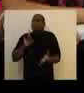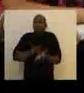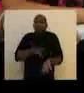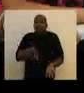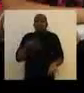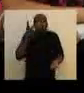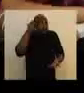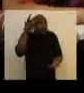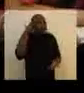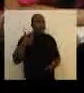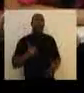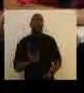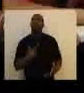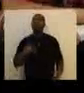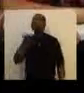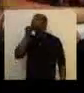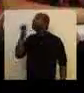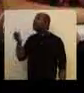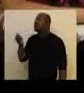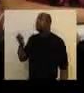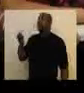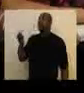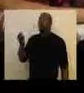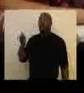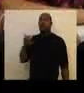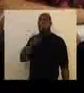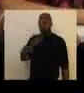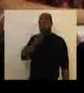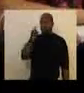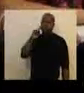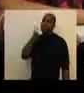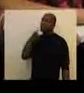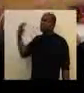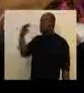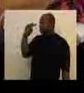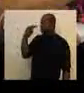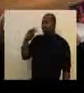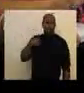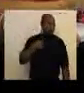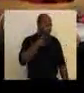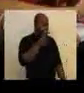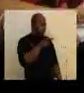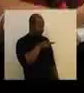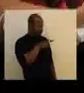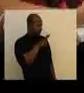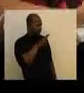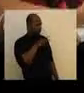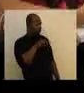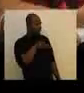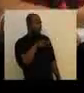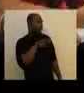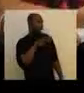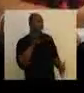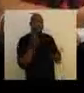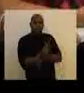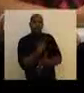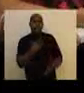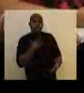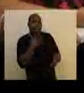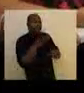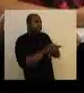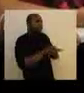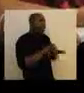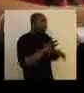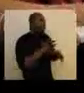olhou pra minha cara, ele ficou olhando, olhou. Aí isso veio, eu senti que ele iria, sei lá, deu pra perceber que ele iria falar alguma coisa. Só que aí